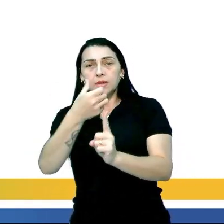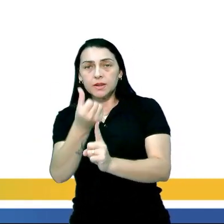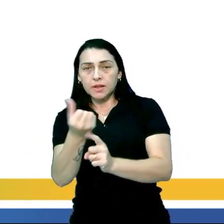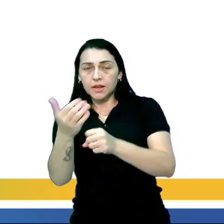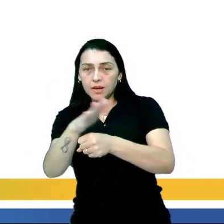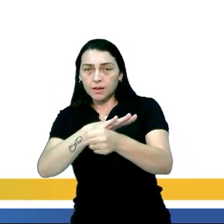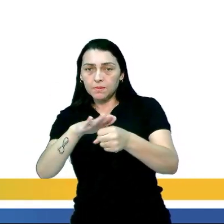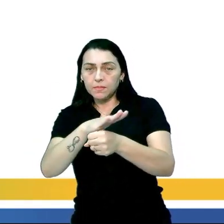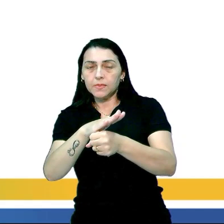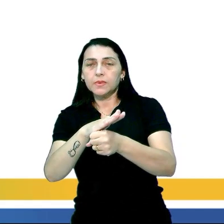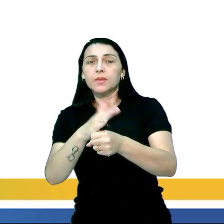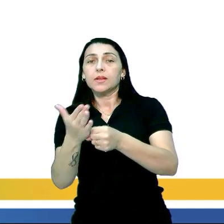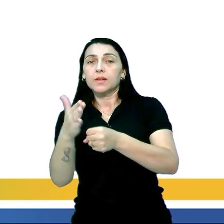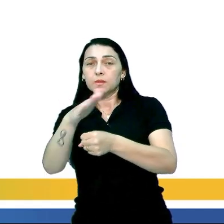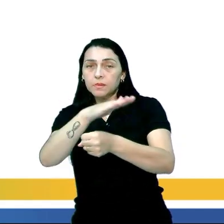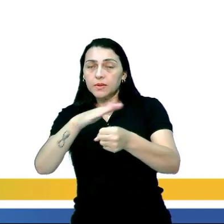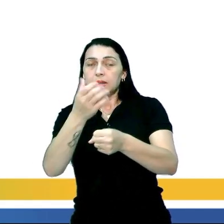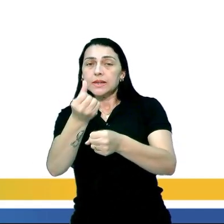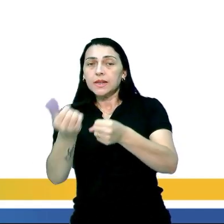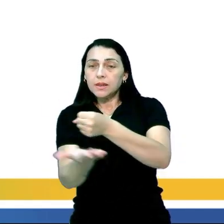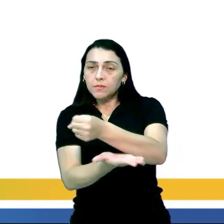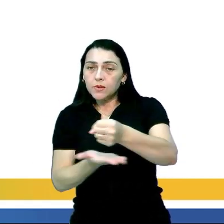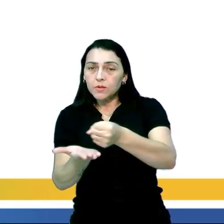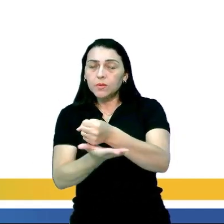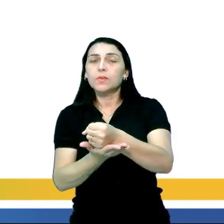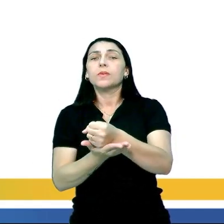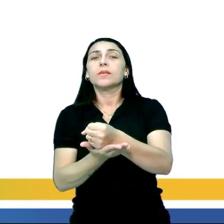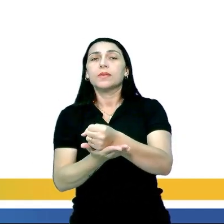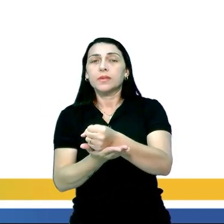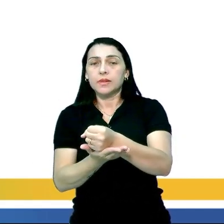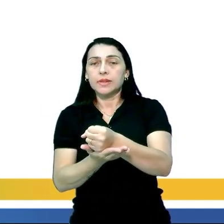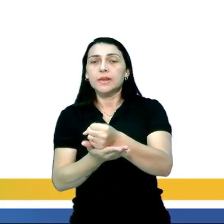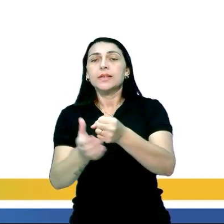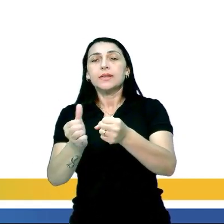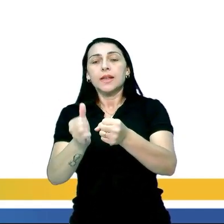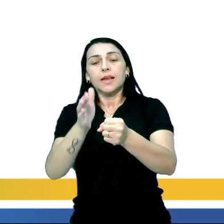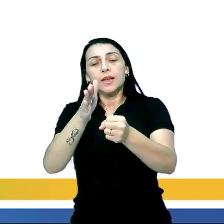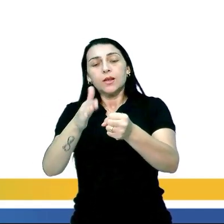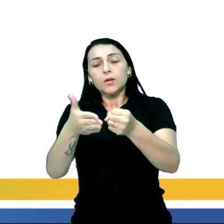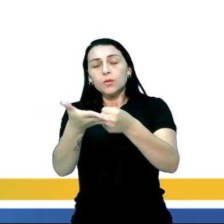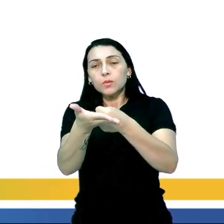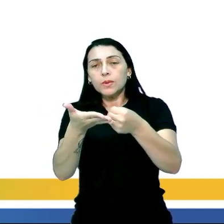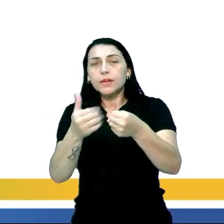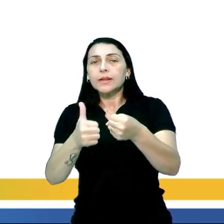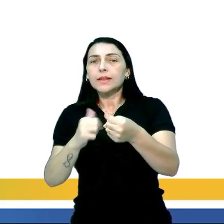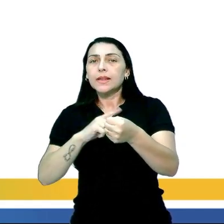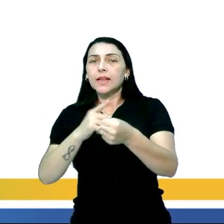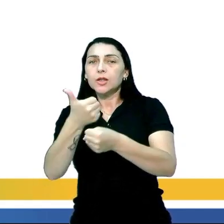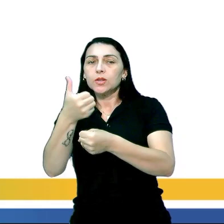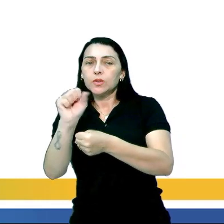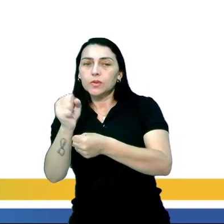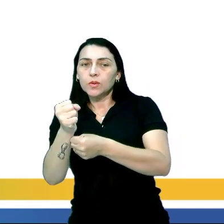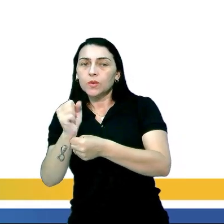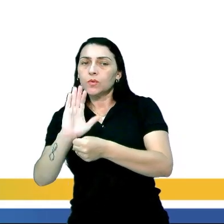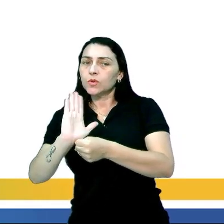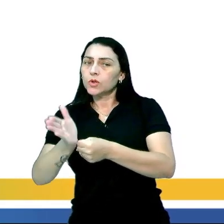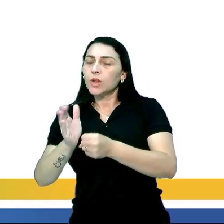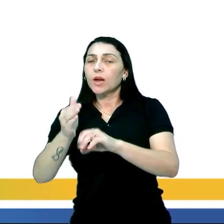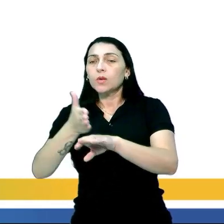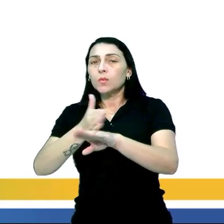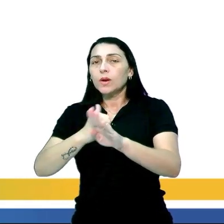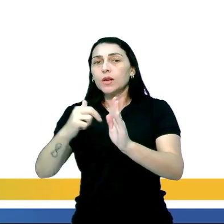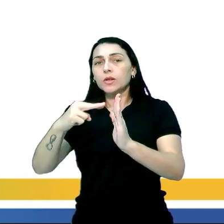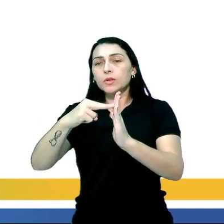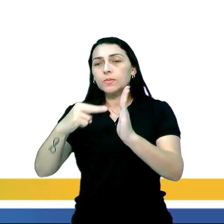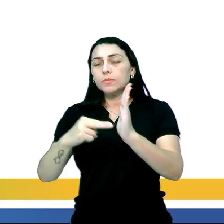na base superior e 6 na inferior e 6 no meio, temos 18. Já no